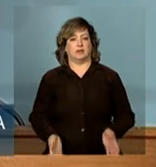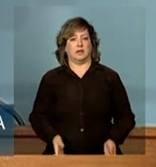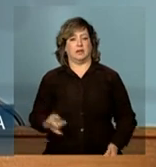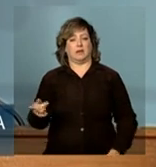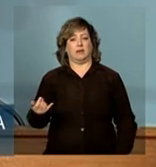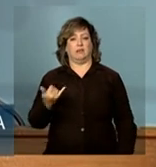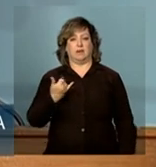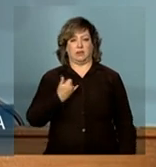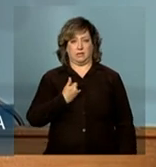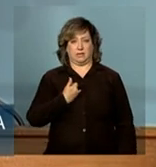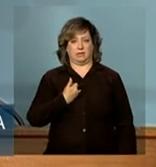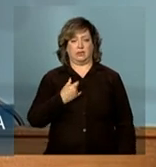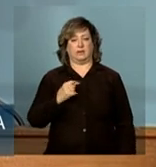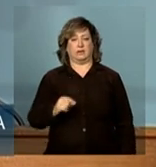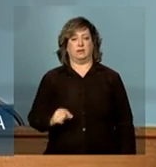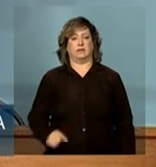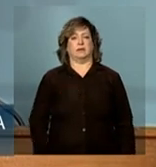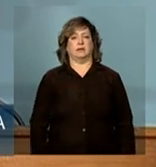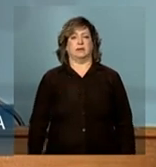disse o seguinte: olha,